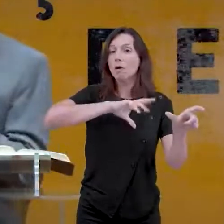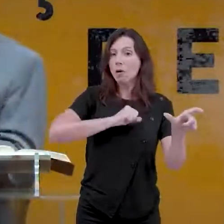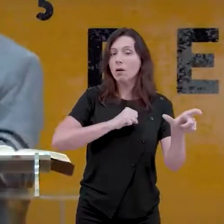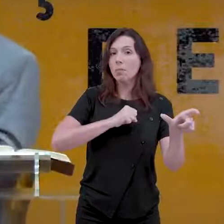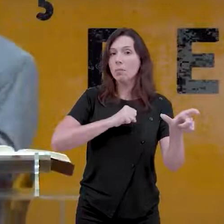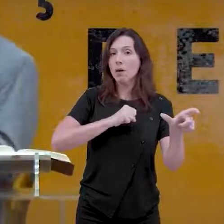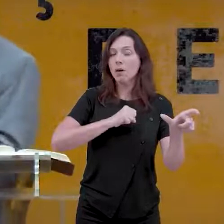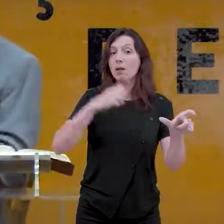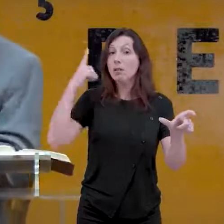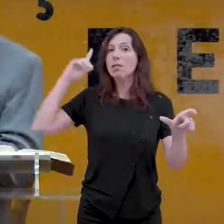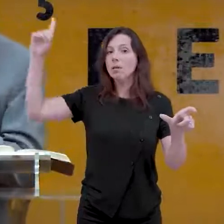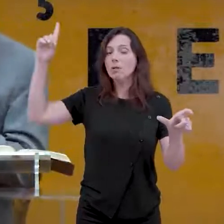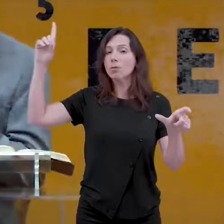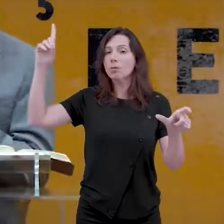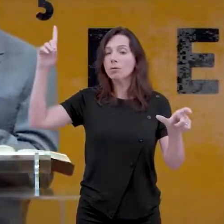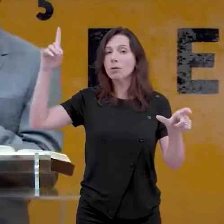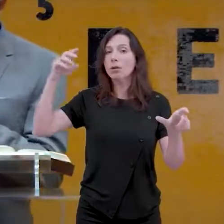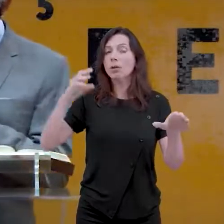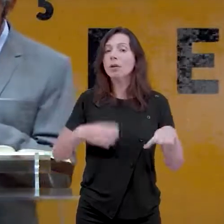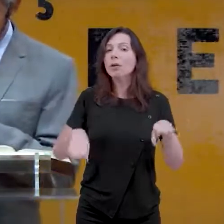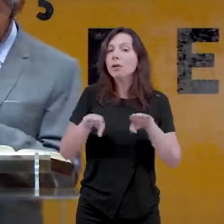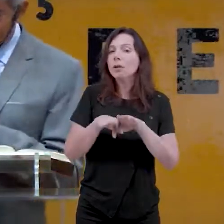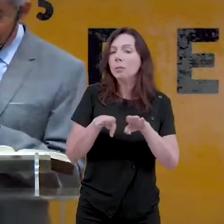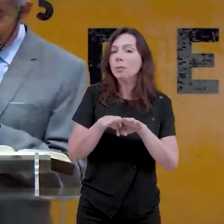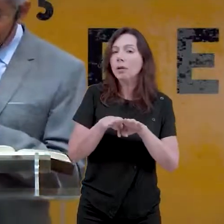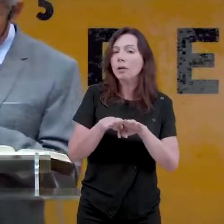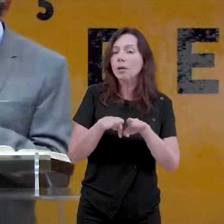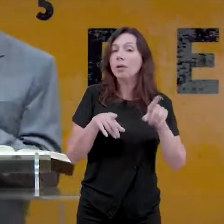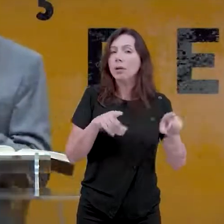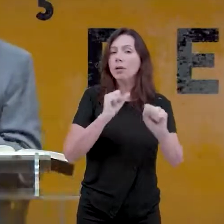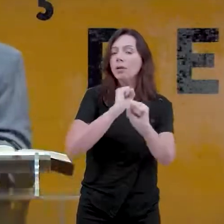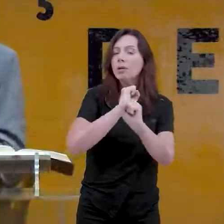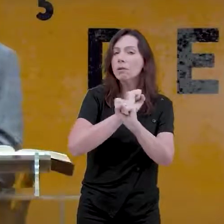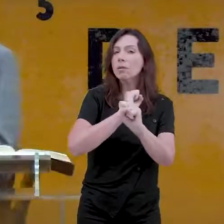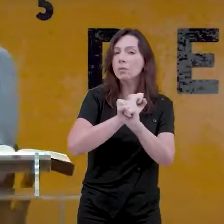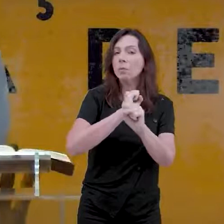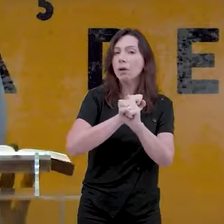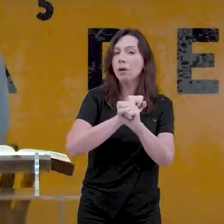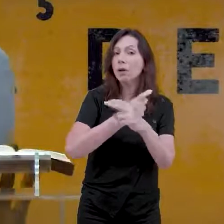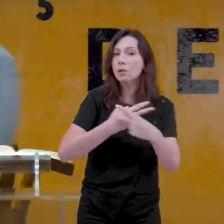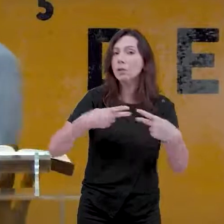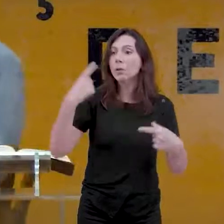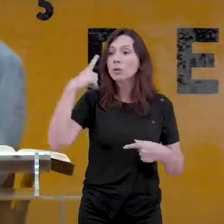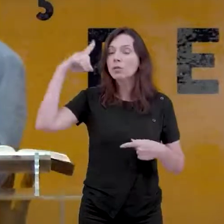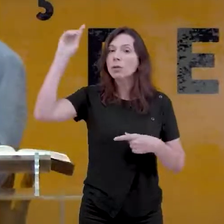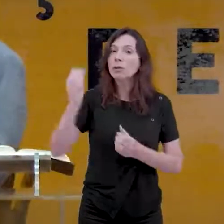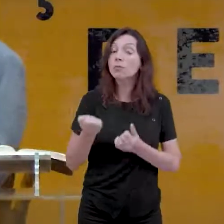de Deus, mas a saudade dele leva-o, porque ele está despertado pelo que Deus lhe